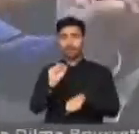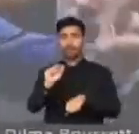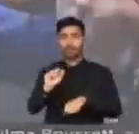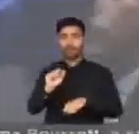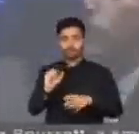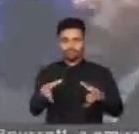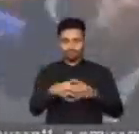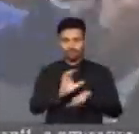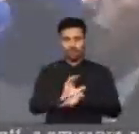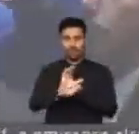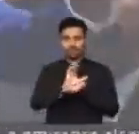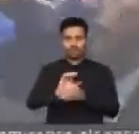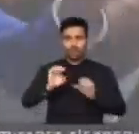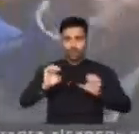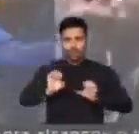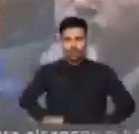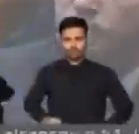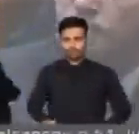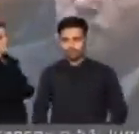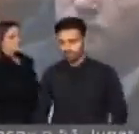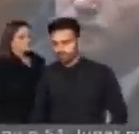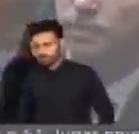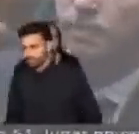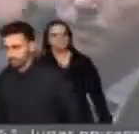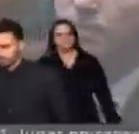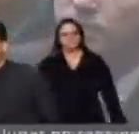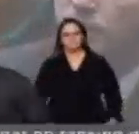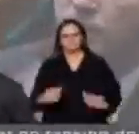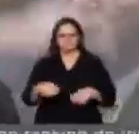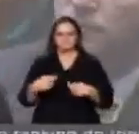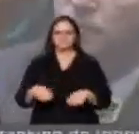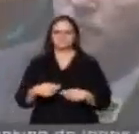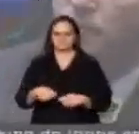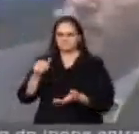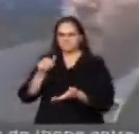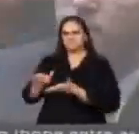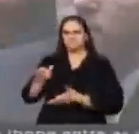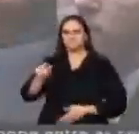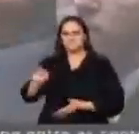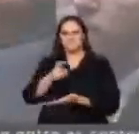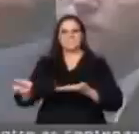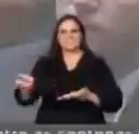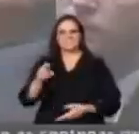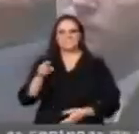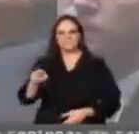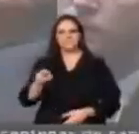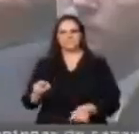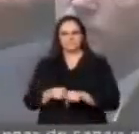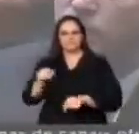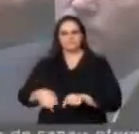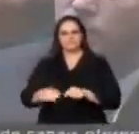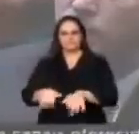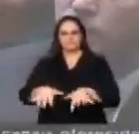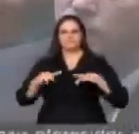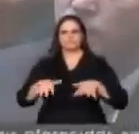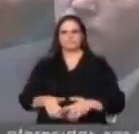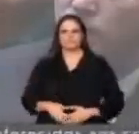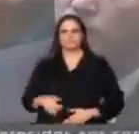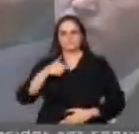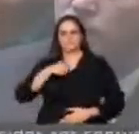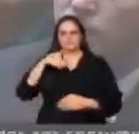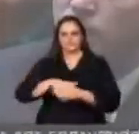Ética mande a sua cassação para o plenário e vou votar sim a sua cassação. Eu voto, senhor